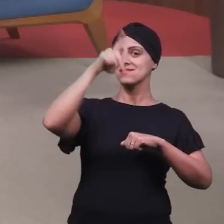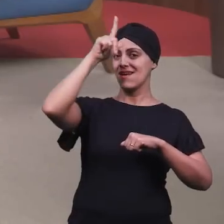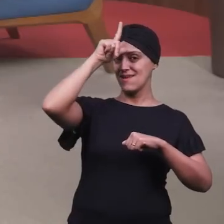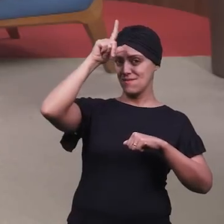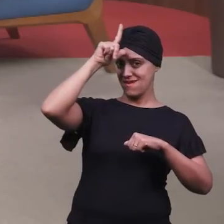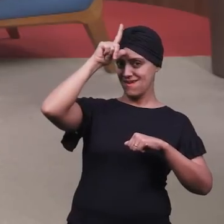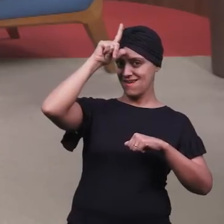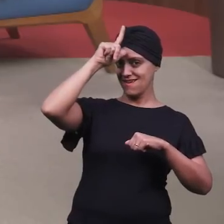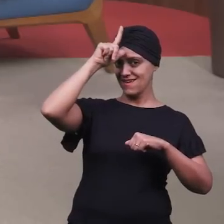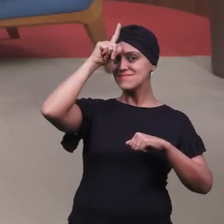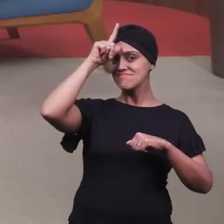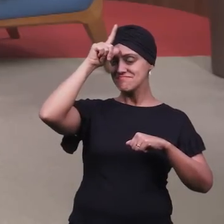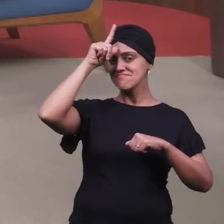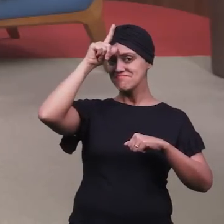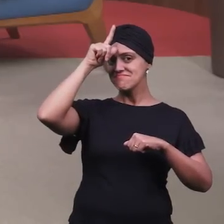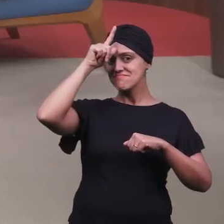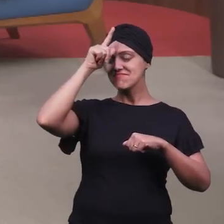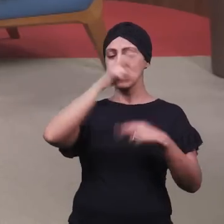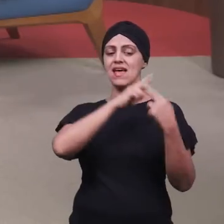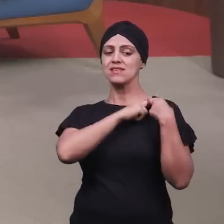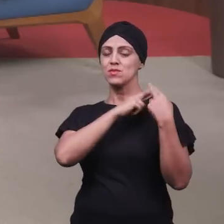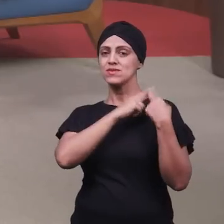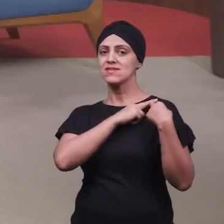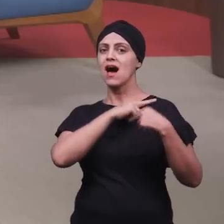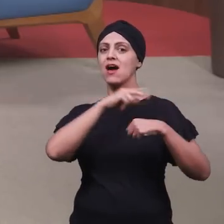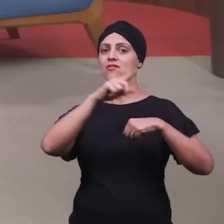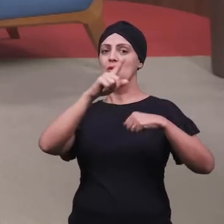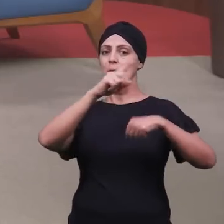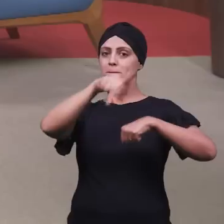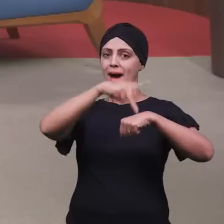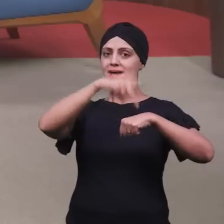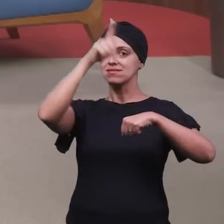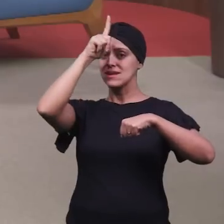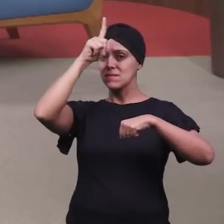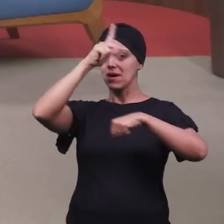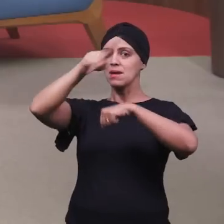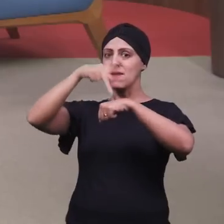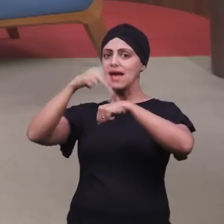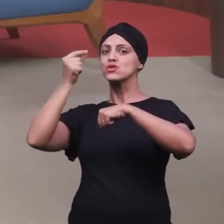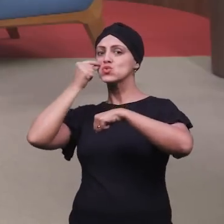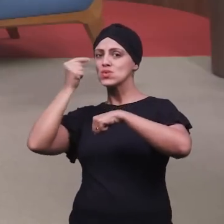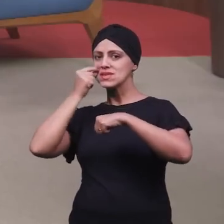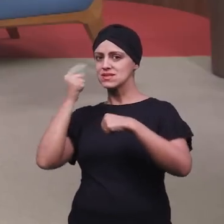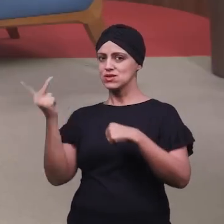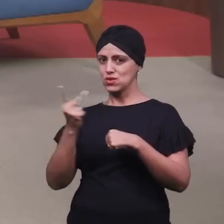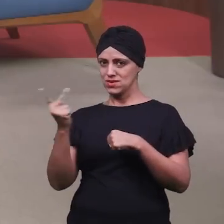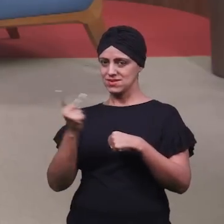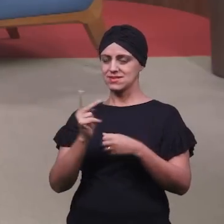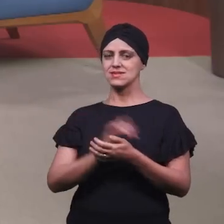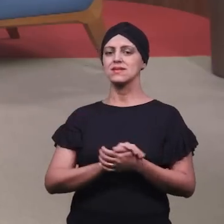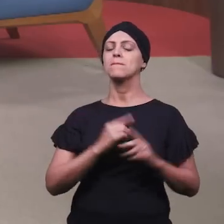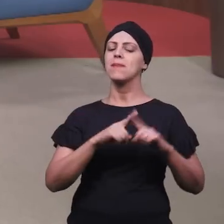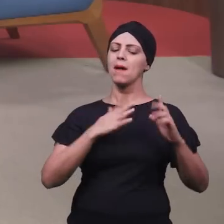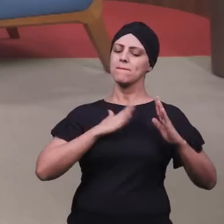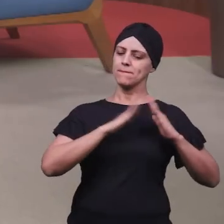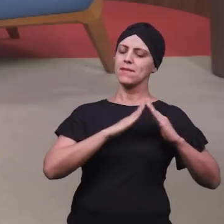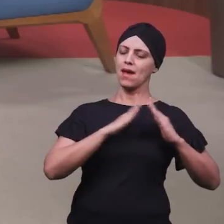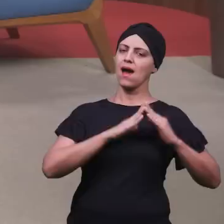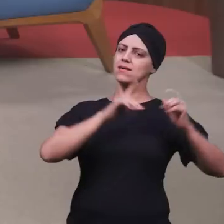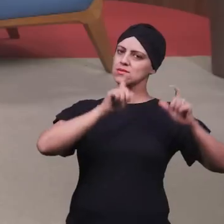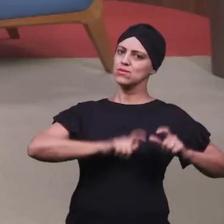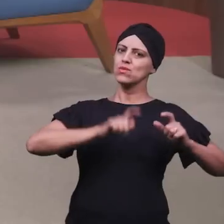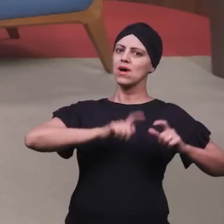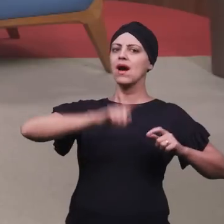Eu moro em Alemanha e responsável por Alemanha e Suíça. Alemanha e Suíça, eu sei. Alemanha e Suíça, exatamente. Isso, muito bem. Mas hoje você reside na